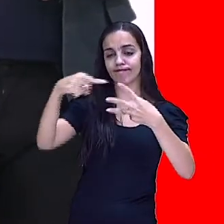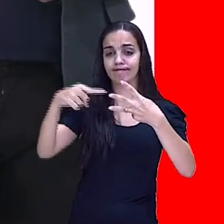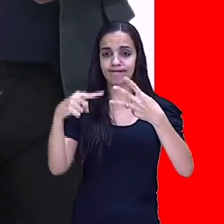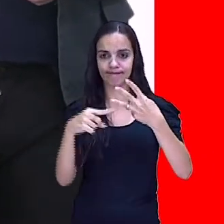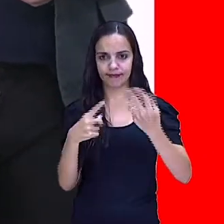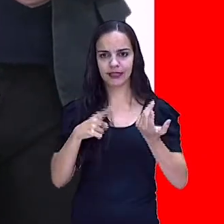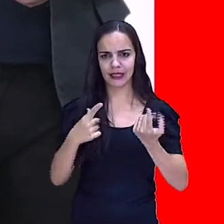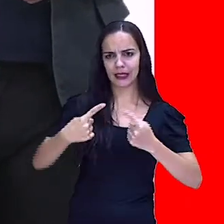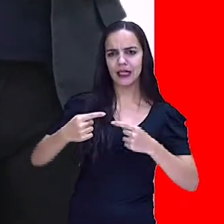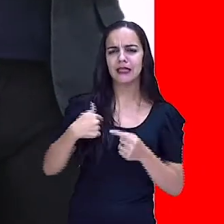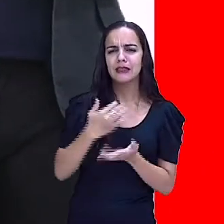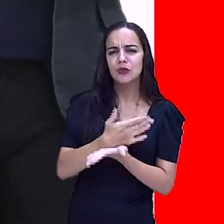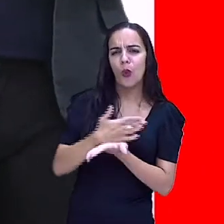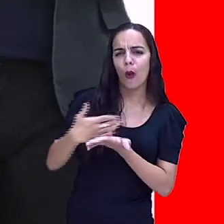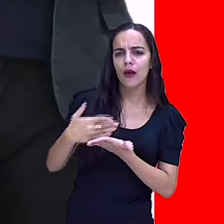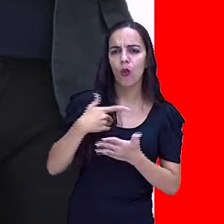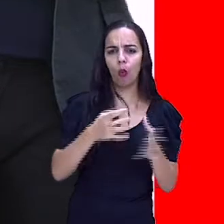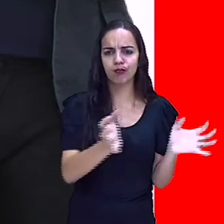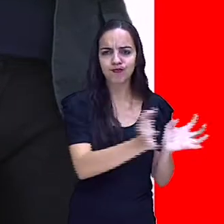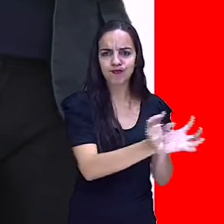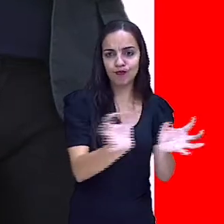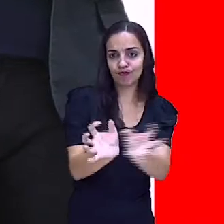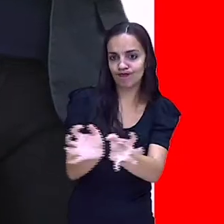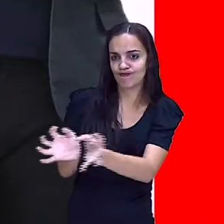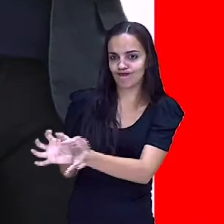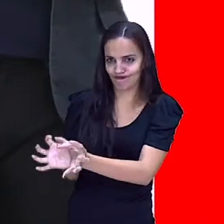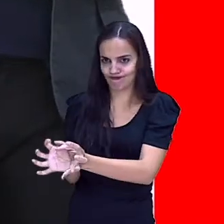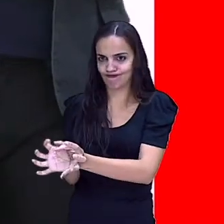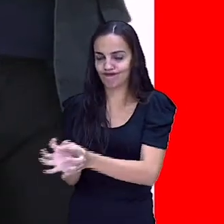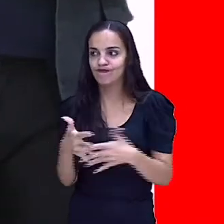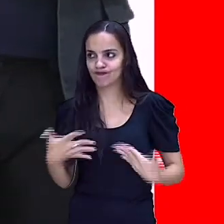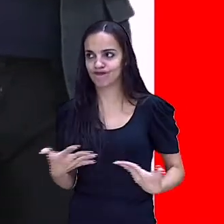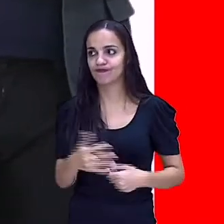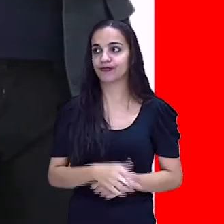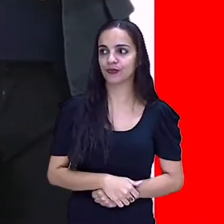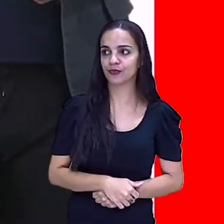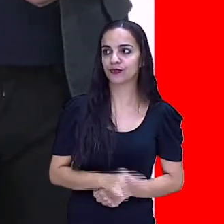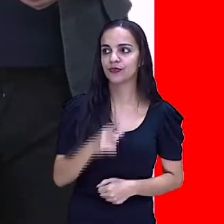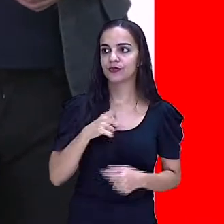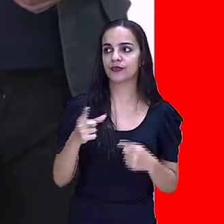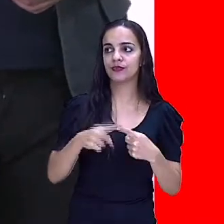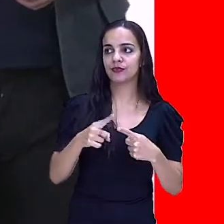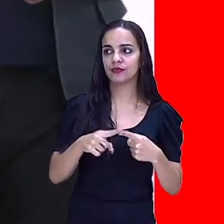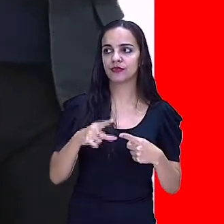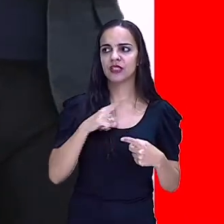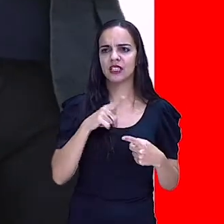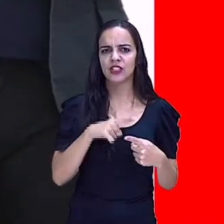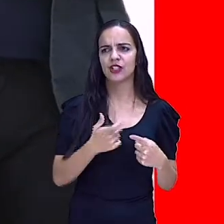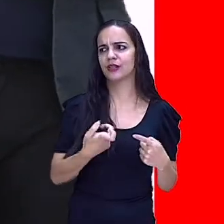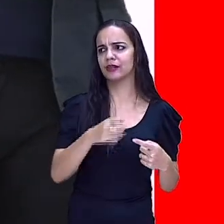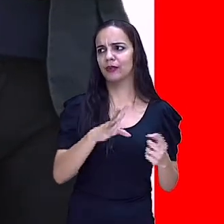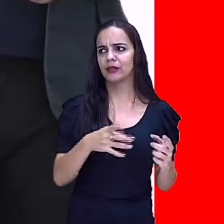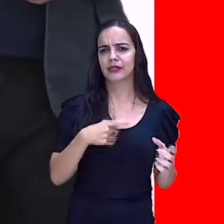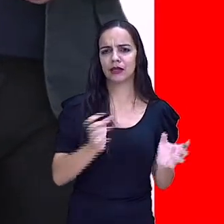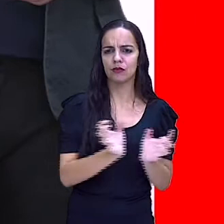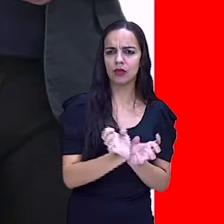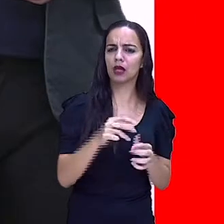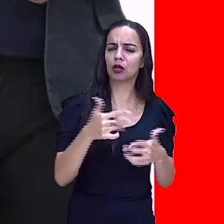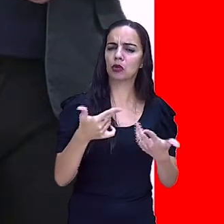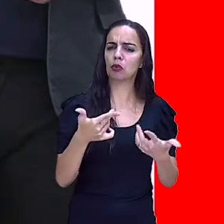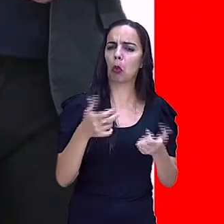a organizar-se para a disputa presidencial, disputas estaduais e